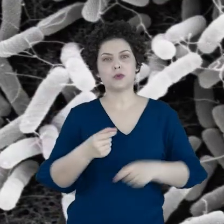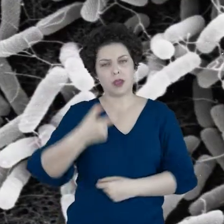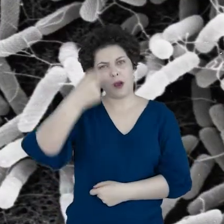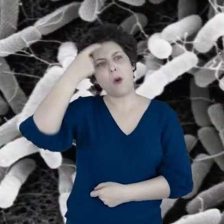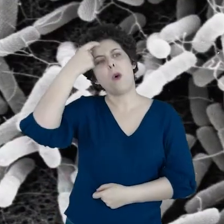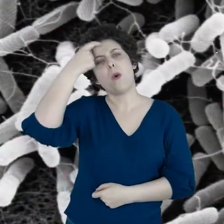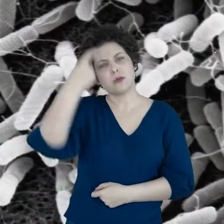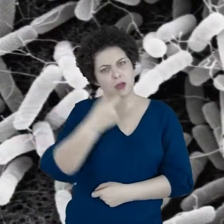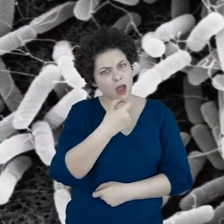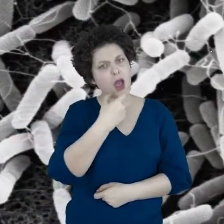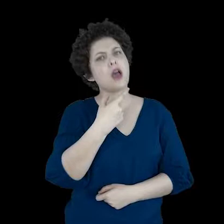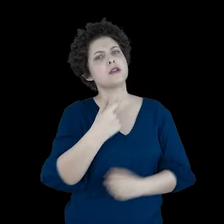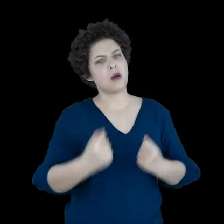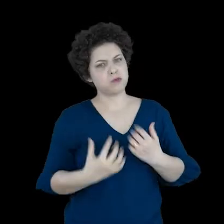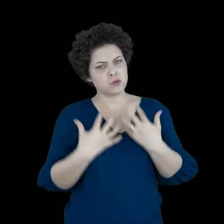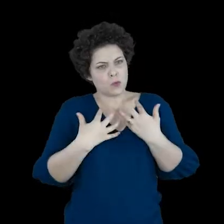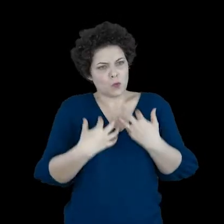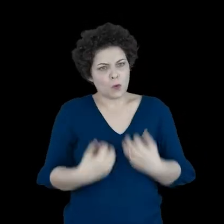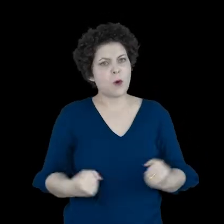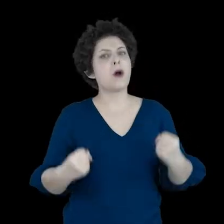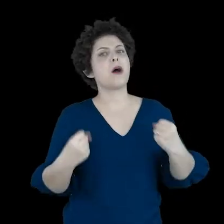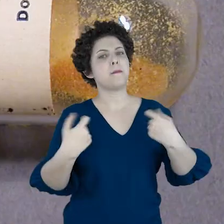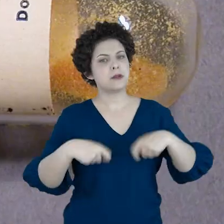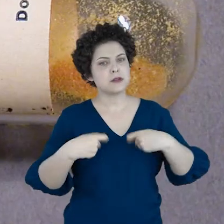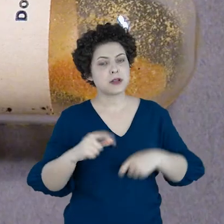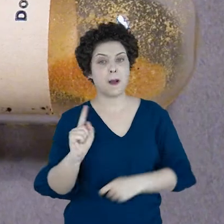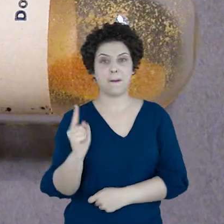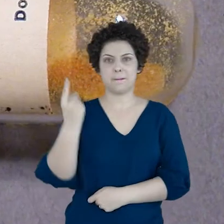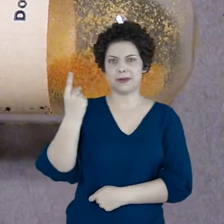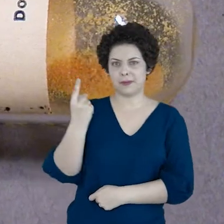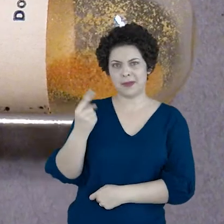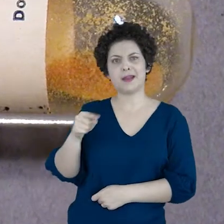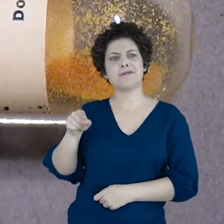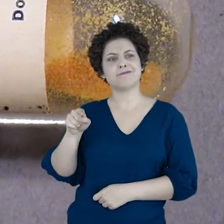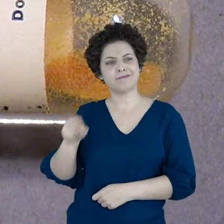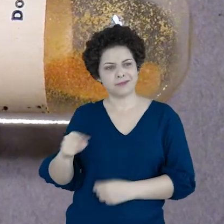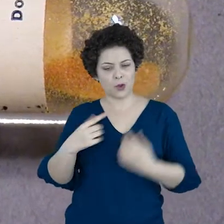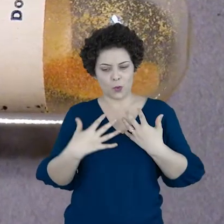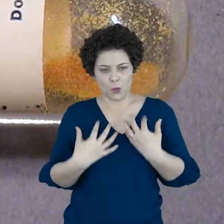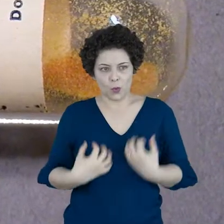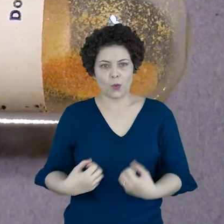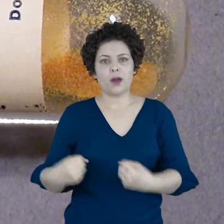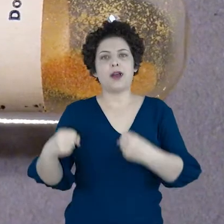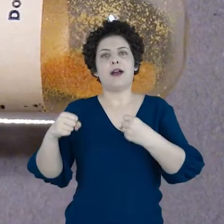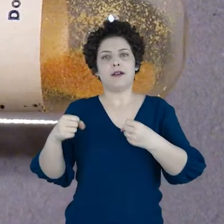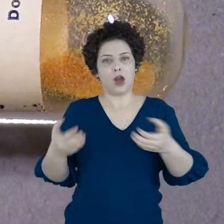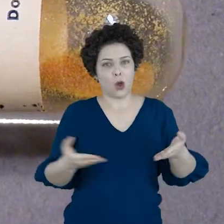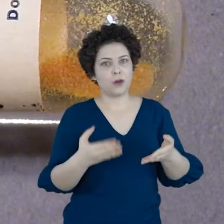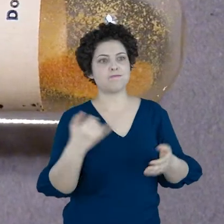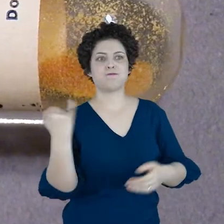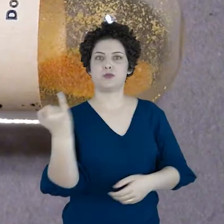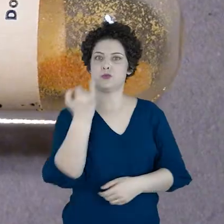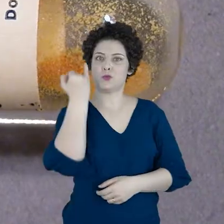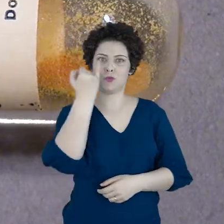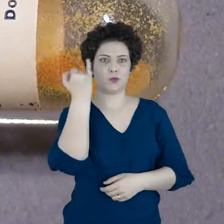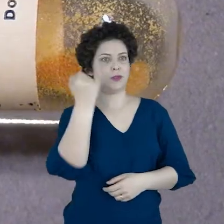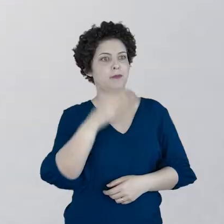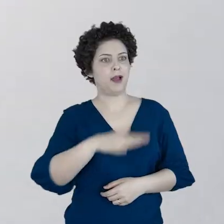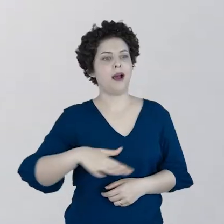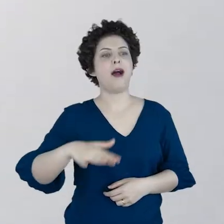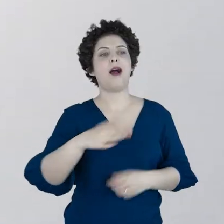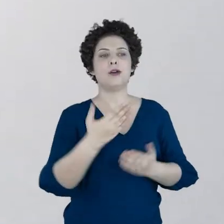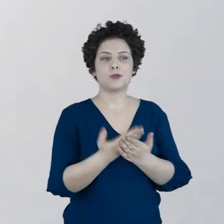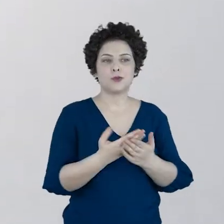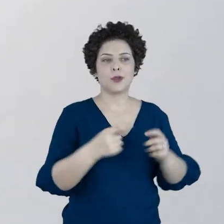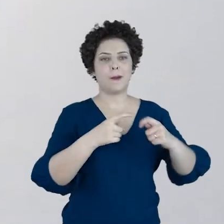dos antibióticos. Mas o primeiro antibiótico, a penicilina, foi e ainda é fundamental para a medicina. Foi